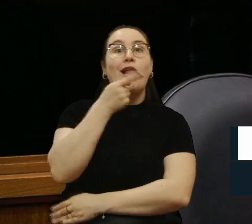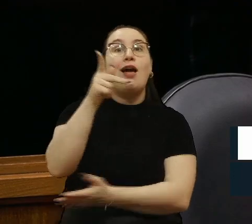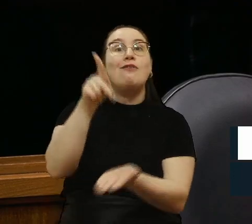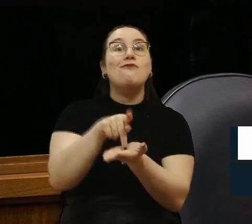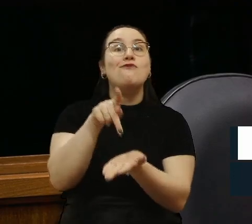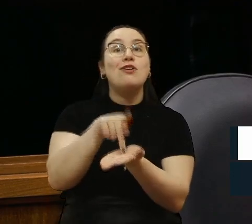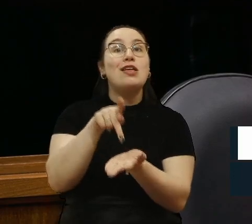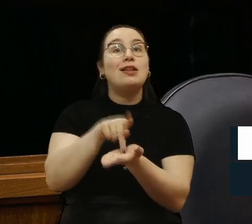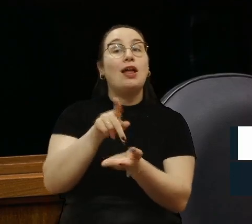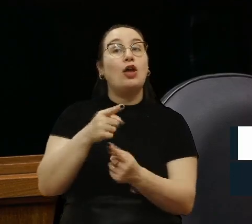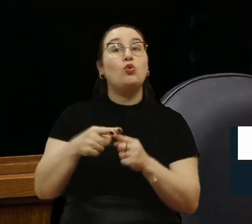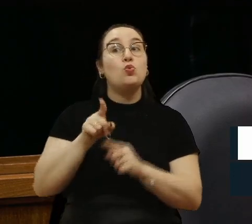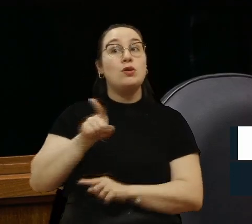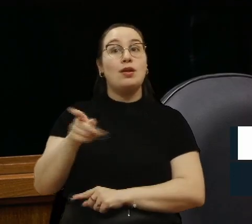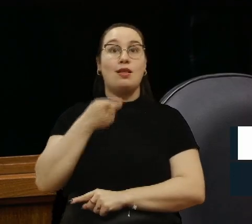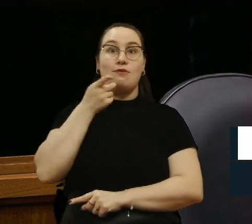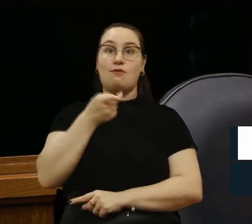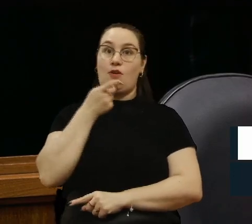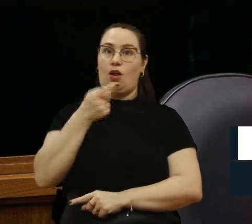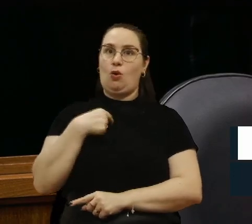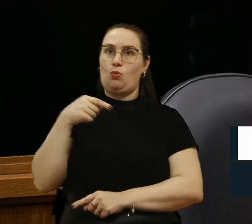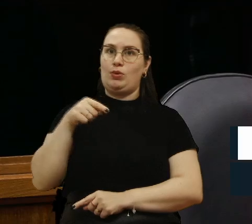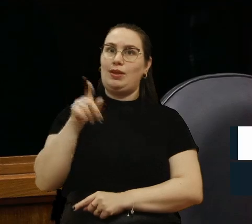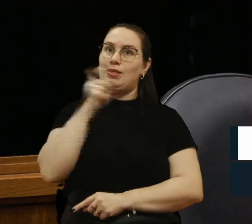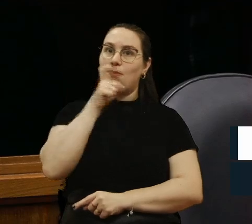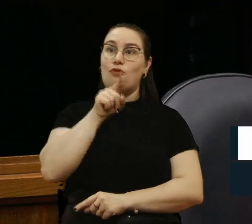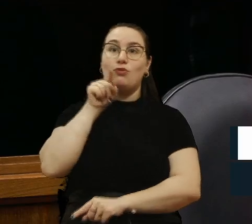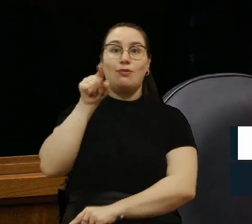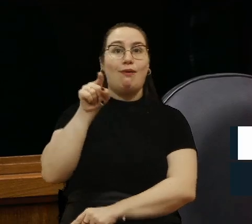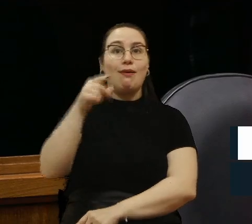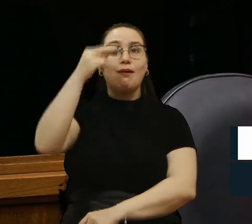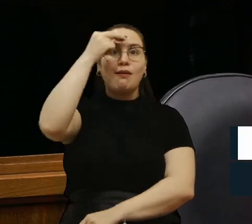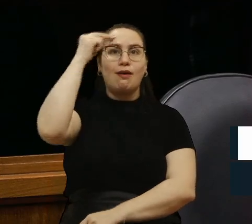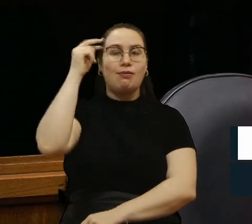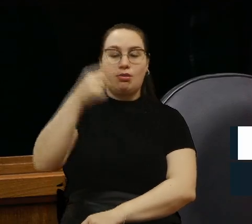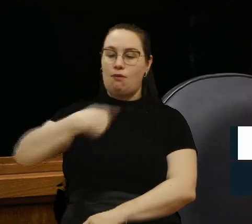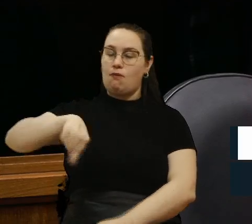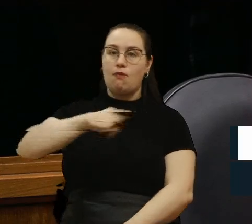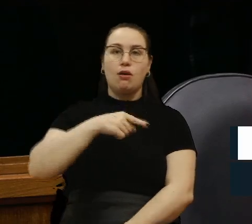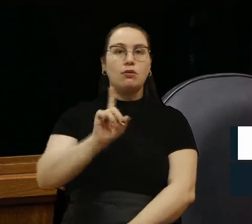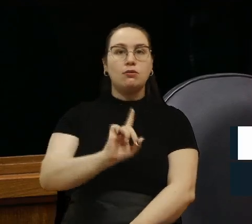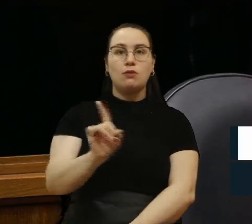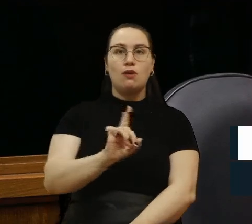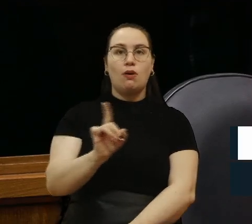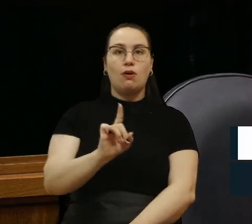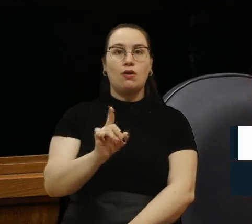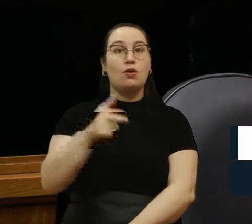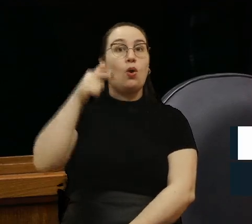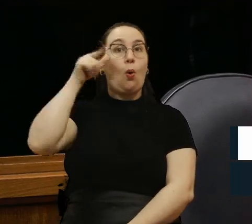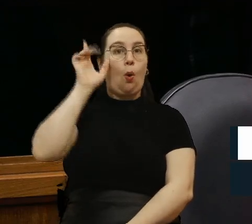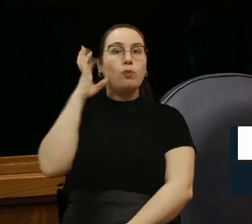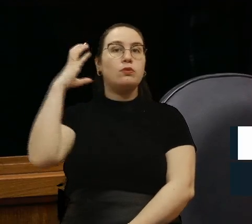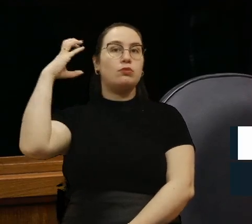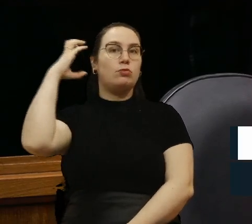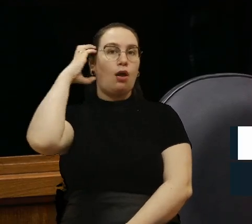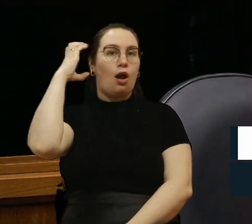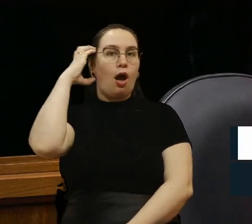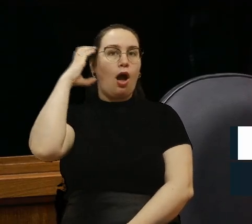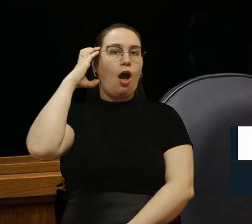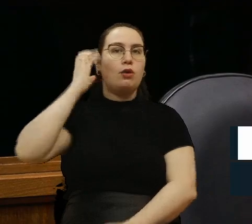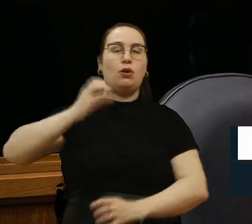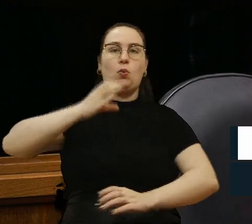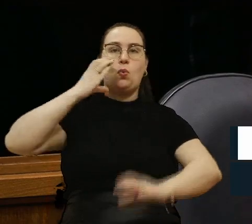ele mesmo disse, porque se alguém está mentindo nessa história é ele, né? Não somos nós. E ontem na rádio, né, em todos os veículos